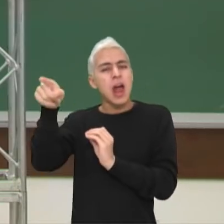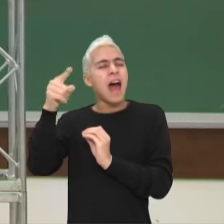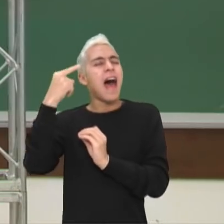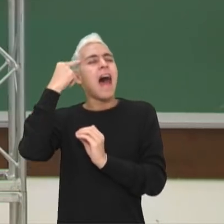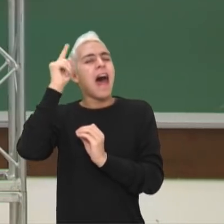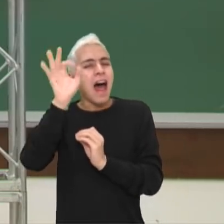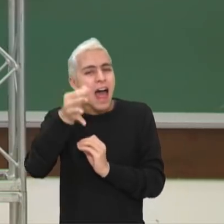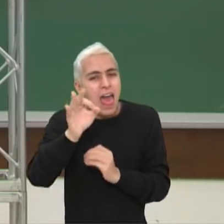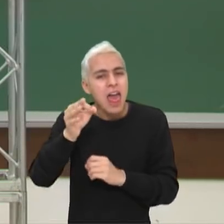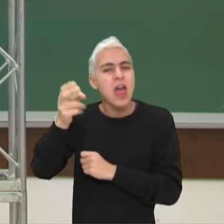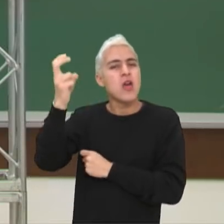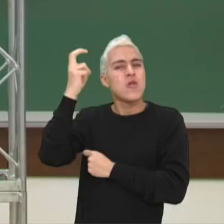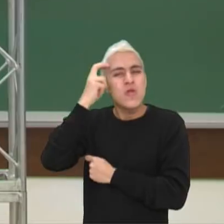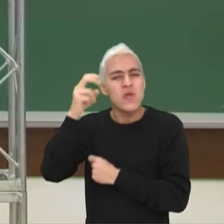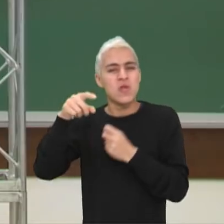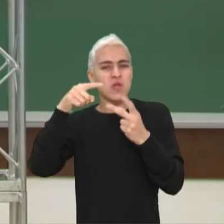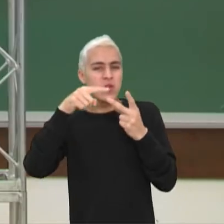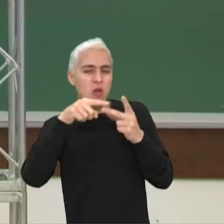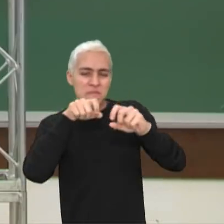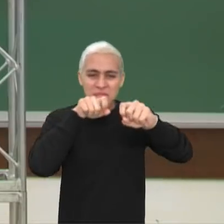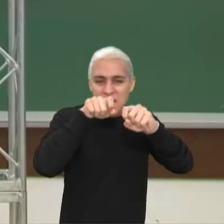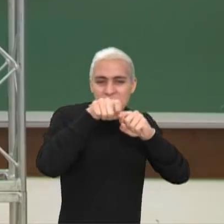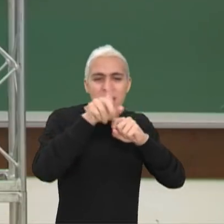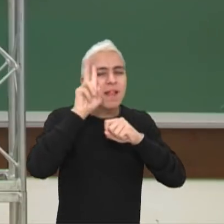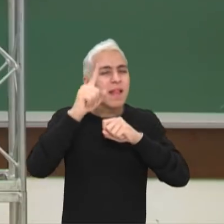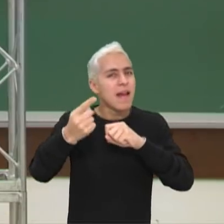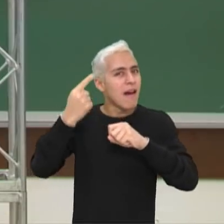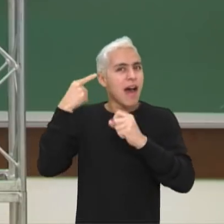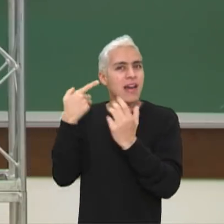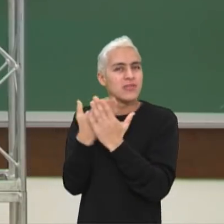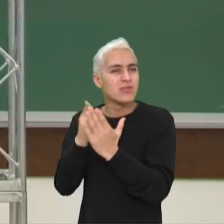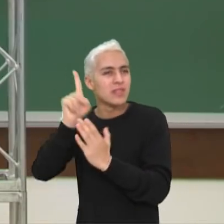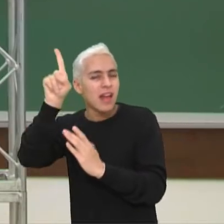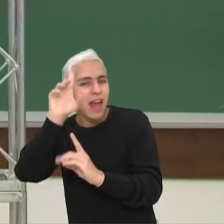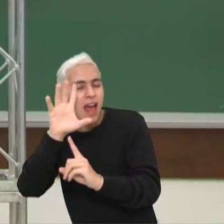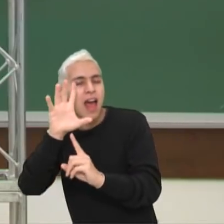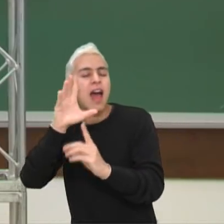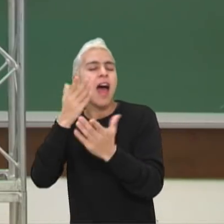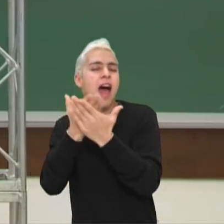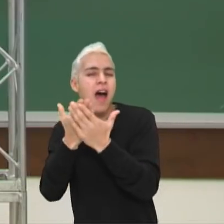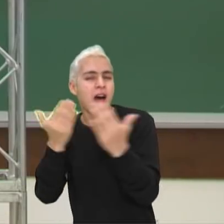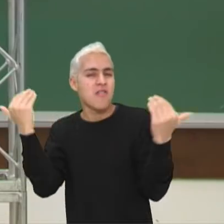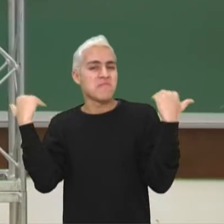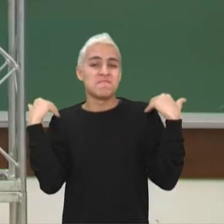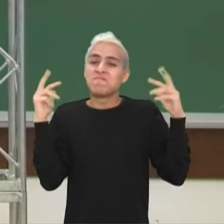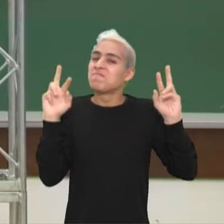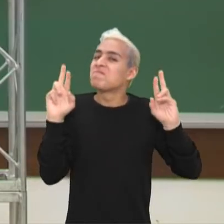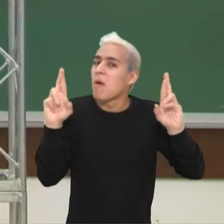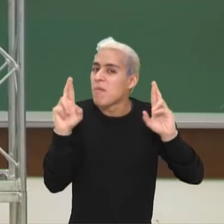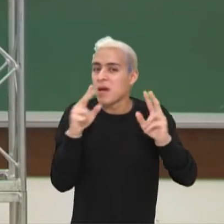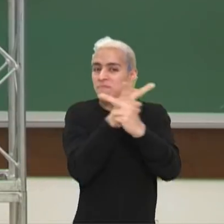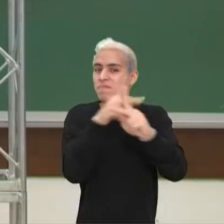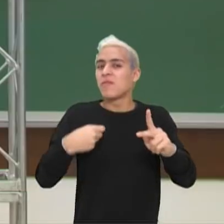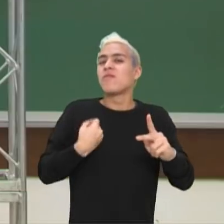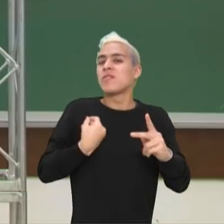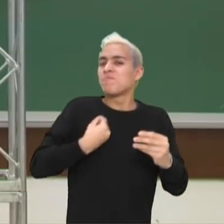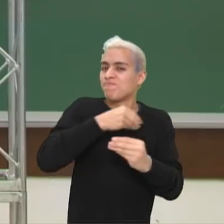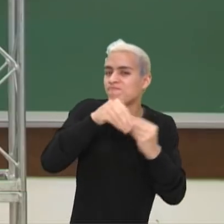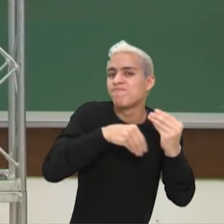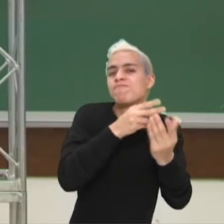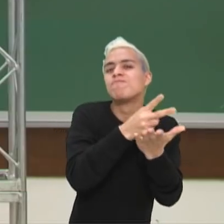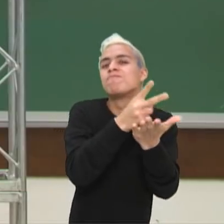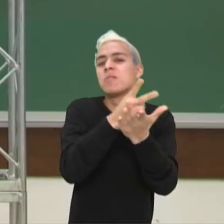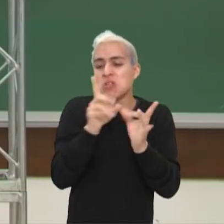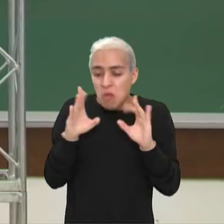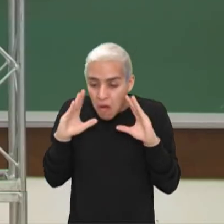vocês vão lembrar, pelo menos vocês vão lembrar que a gente já estudou esse conteúdo. Então, eu espero que vocês levem isso para a vida e não só para o momento da